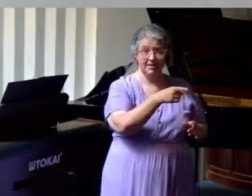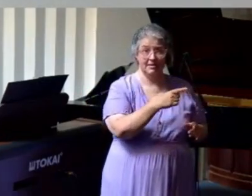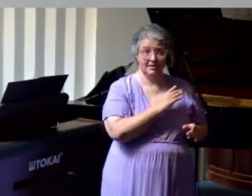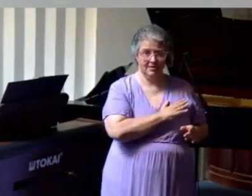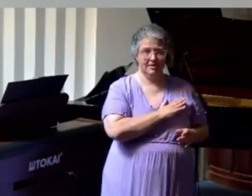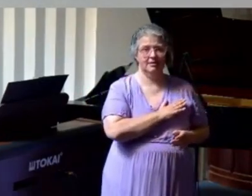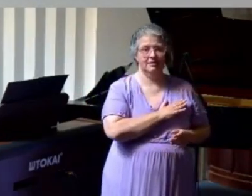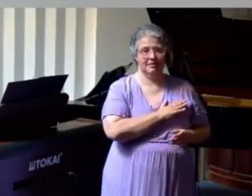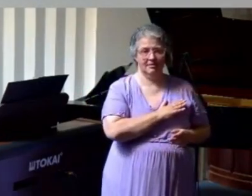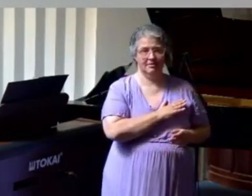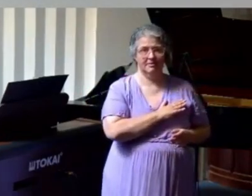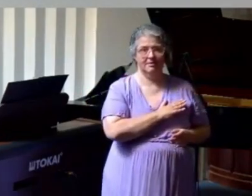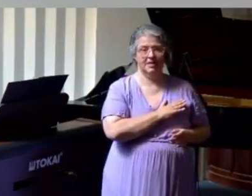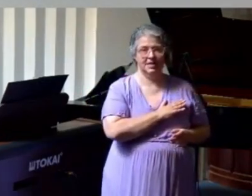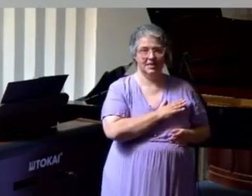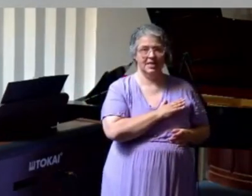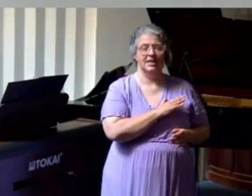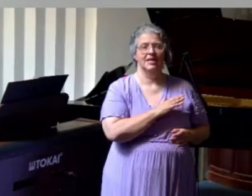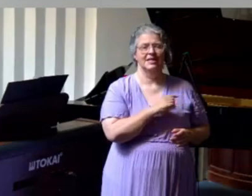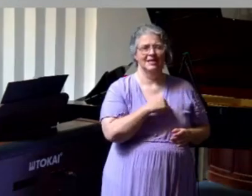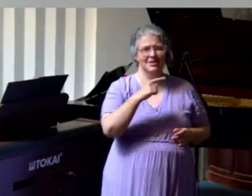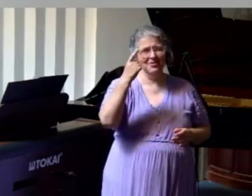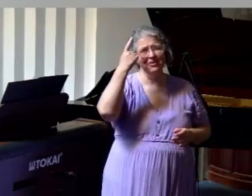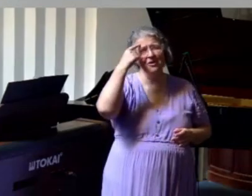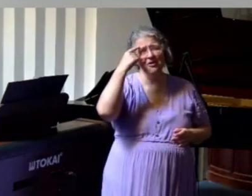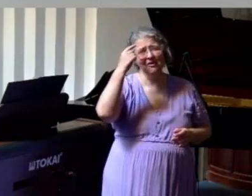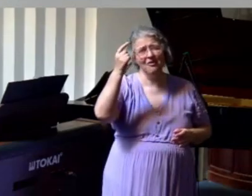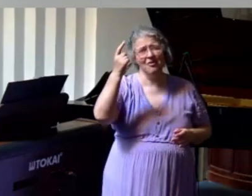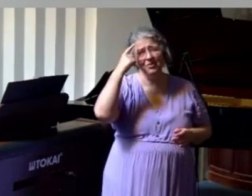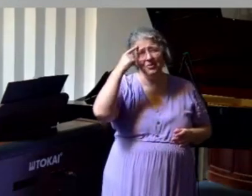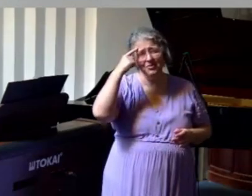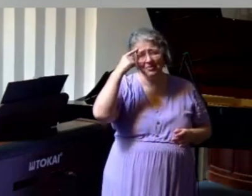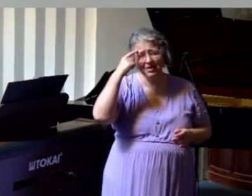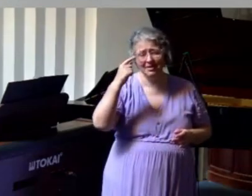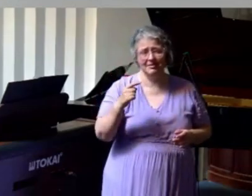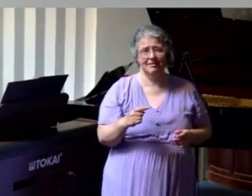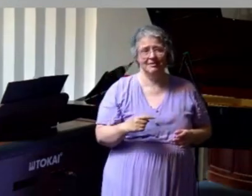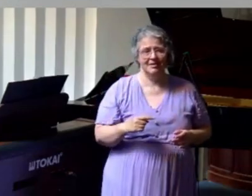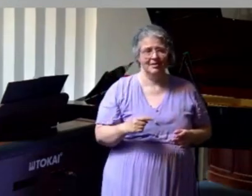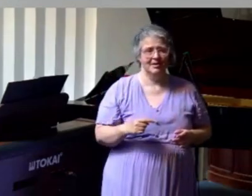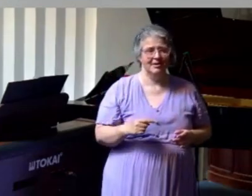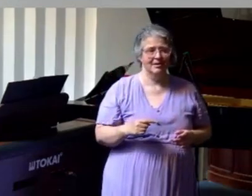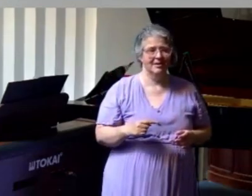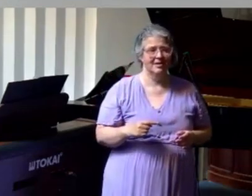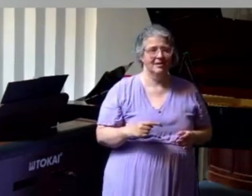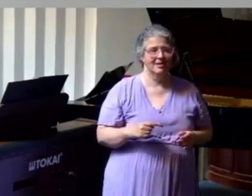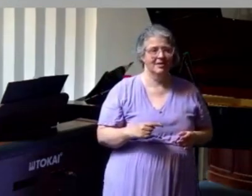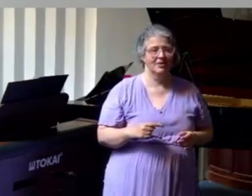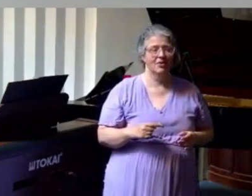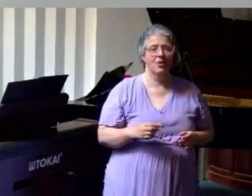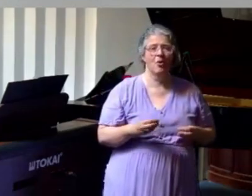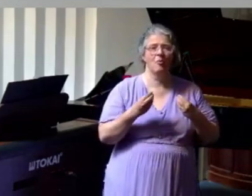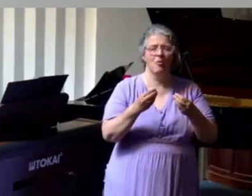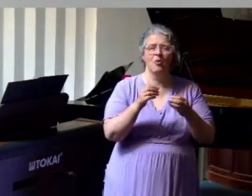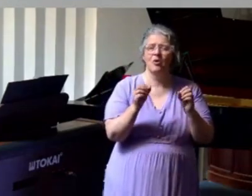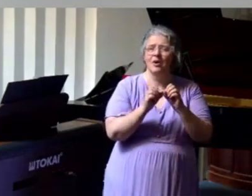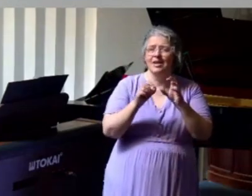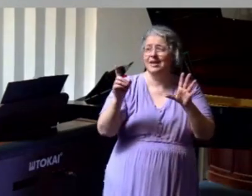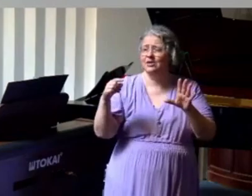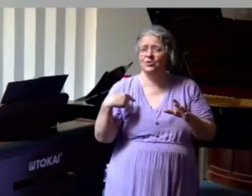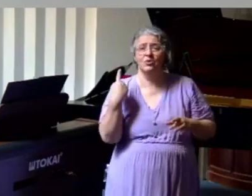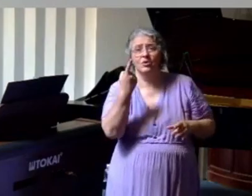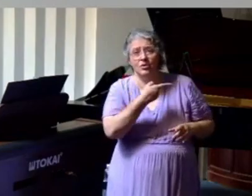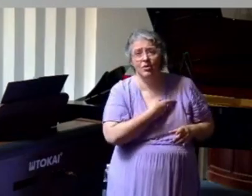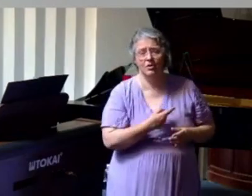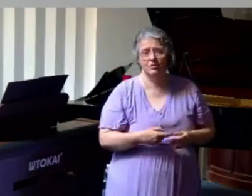Criador. Deus governa nossos pensamentos, nossas decisões, como o nosso Criador, como o nosso preservador.